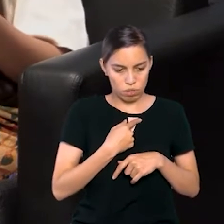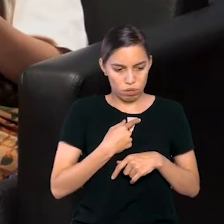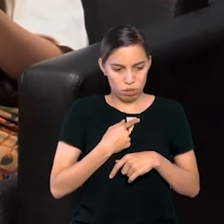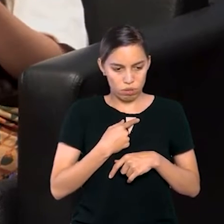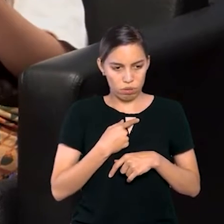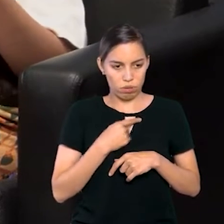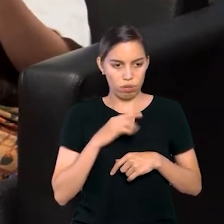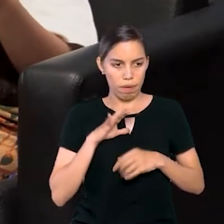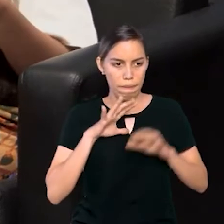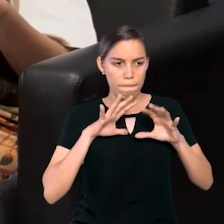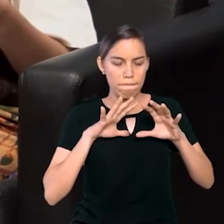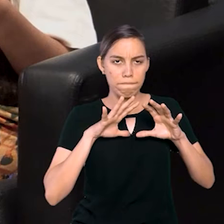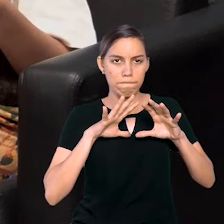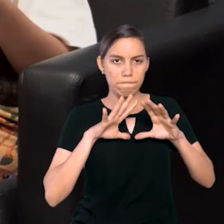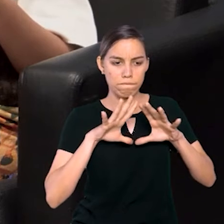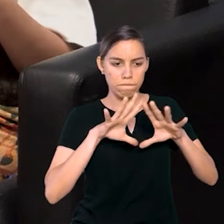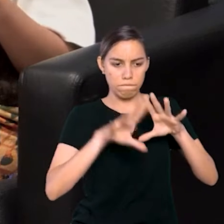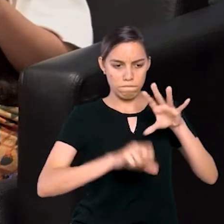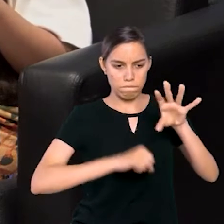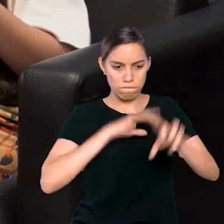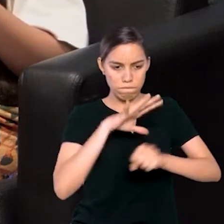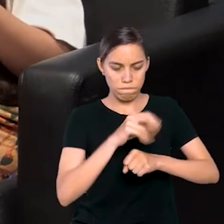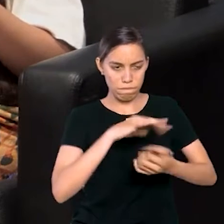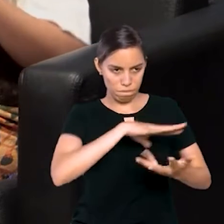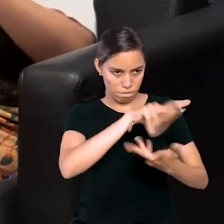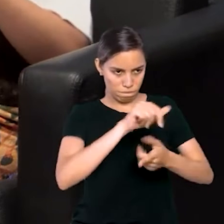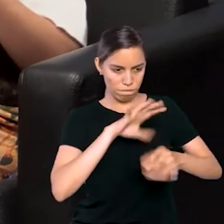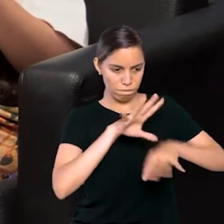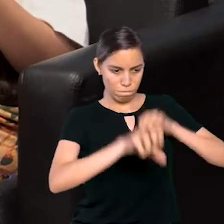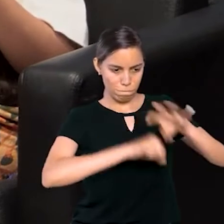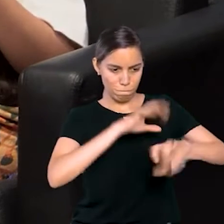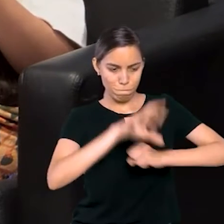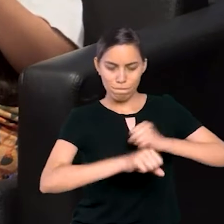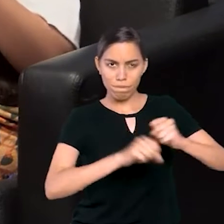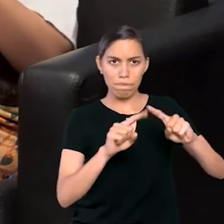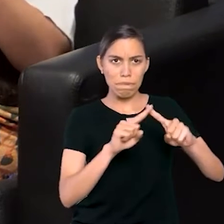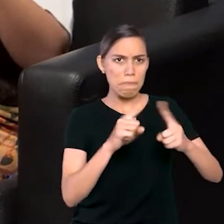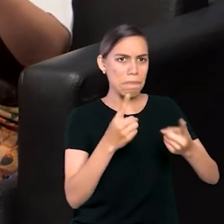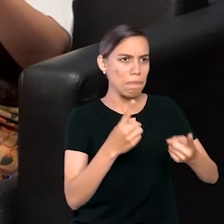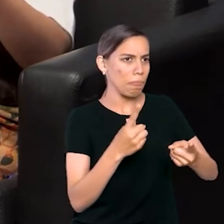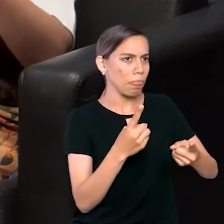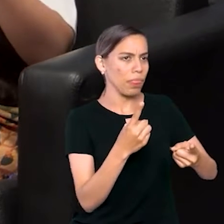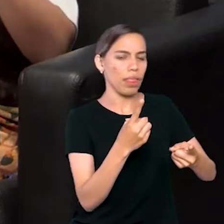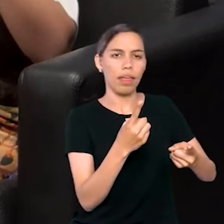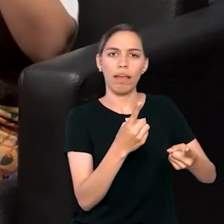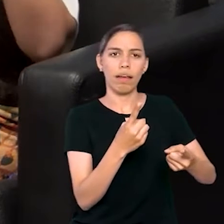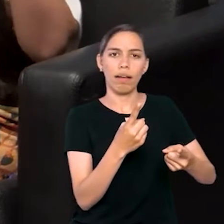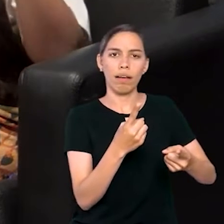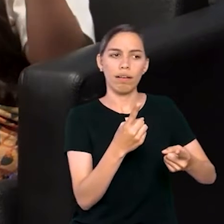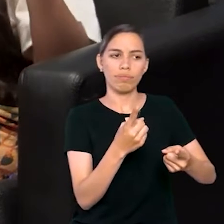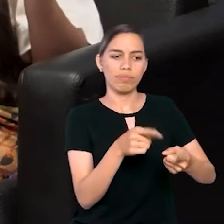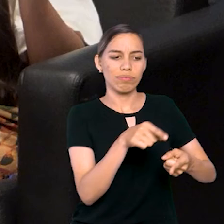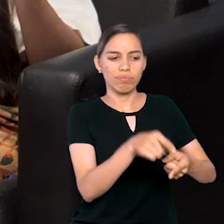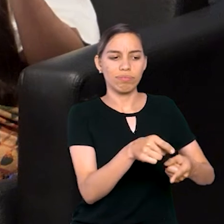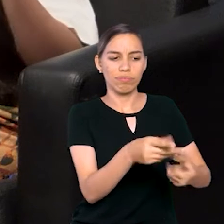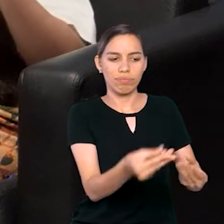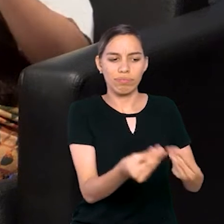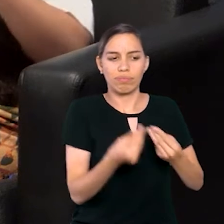certo cansaço, uma exaustão, que aqui eu não estou falando só desse cansaço de um dia específico que a gente está